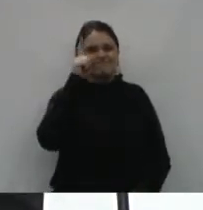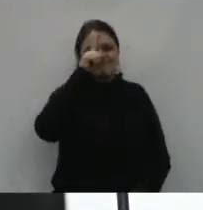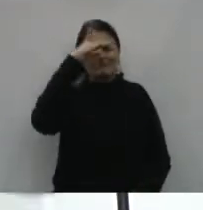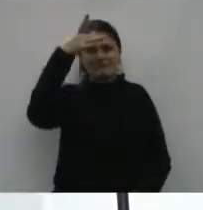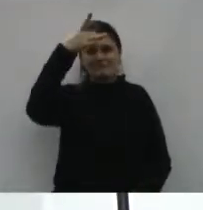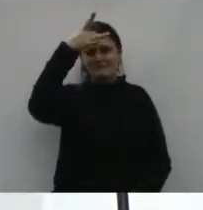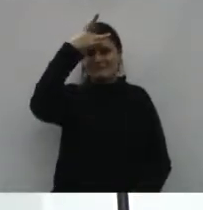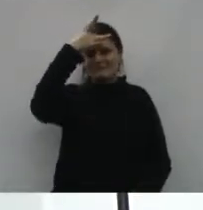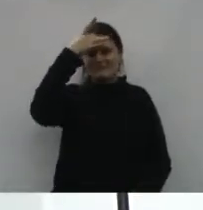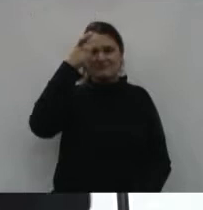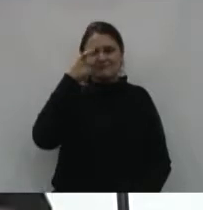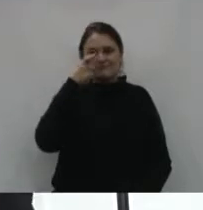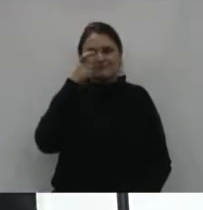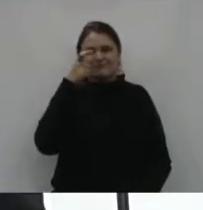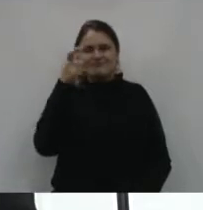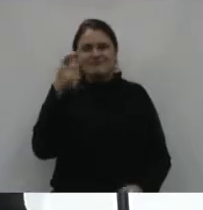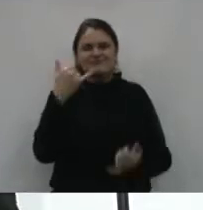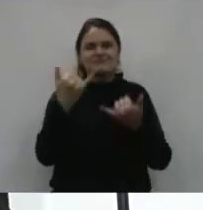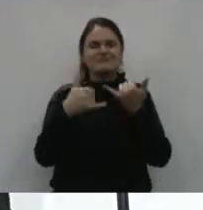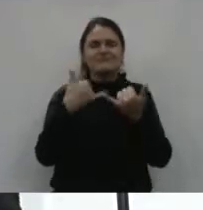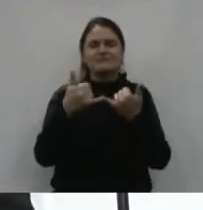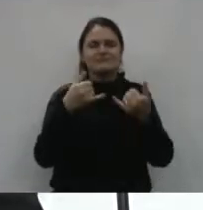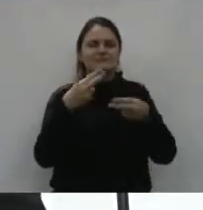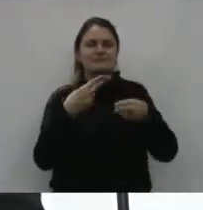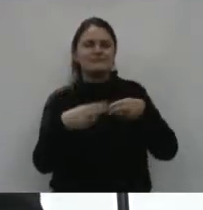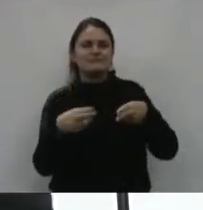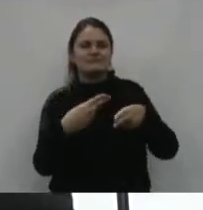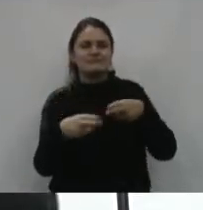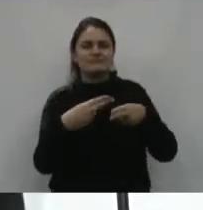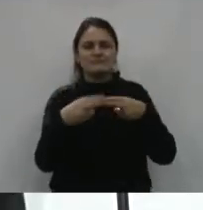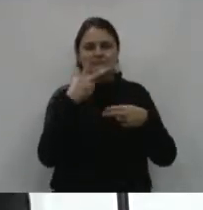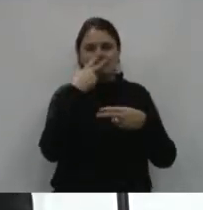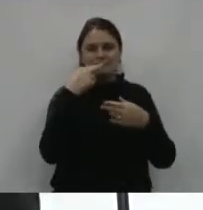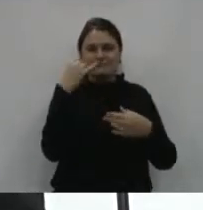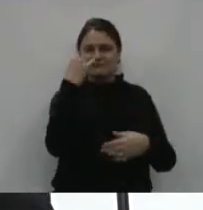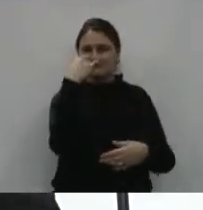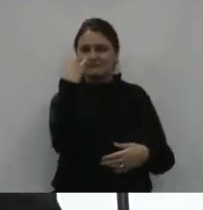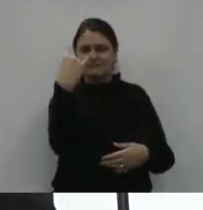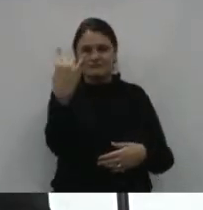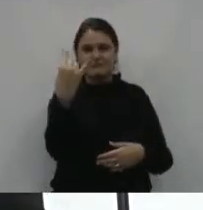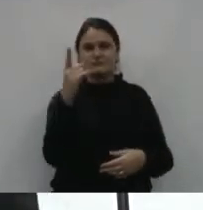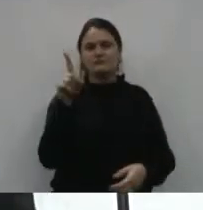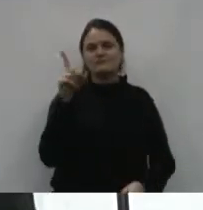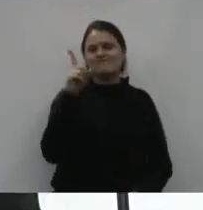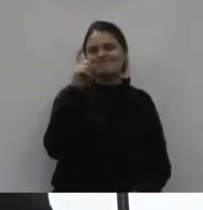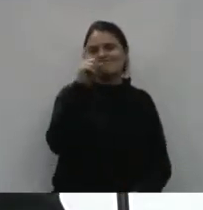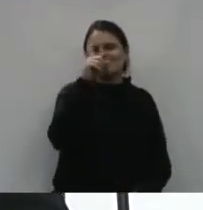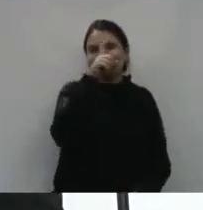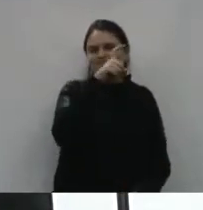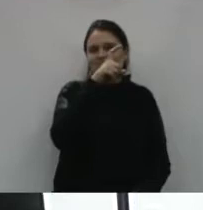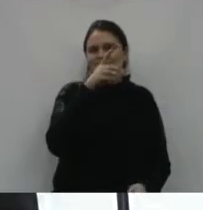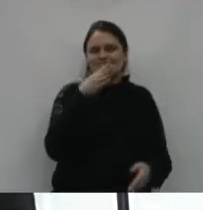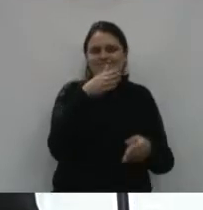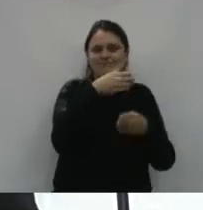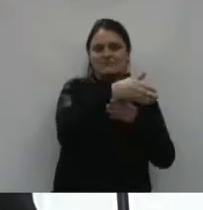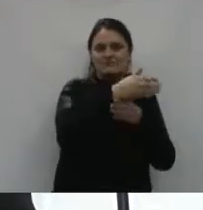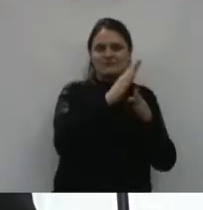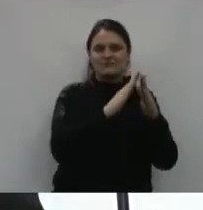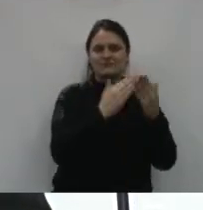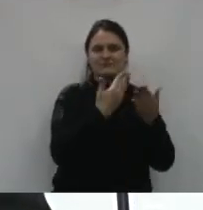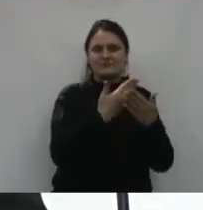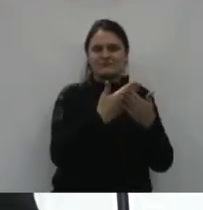concentração interesse precoce por brincadeiras sexuais e roth a dificuldade ficou da engatar sua